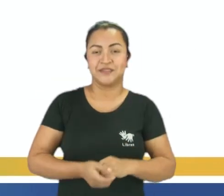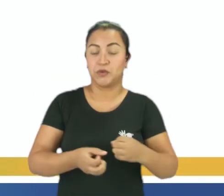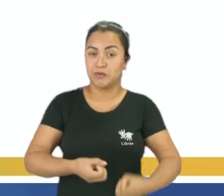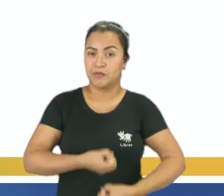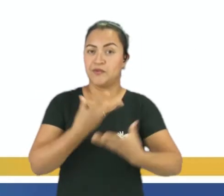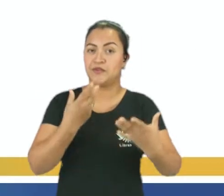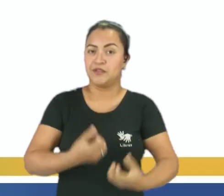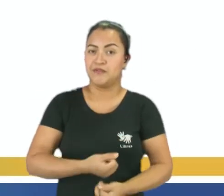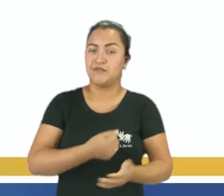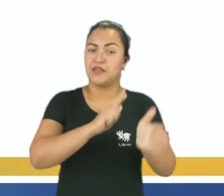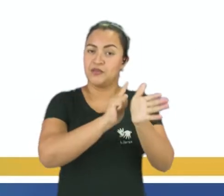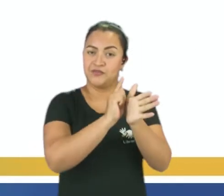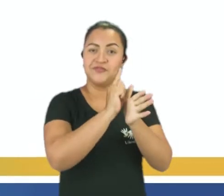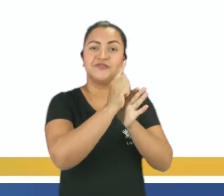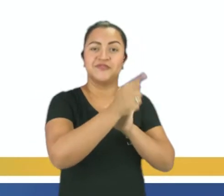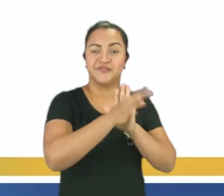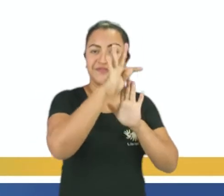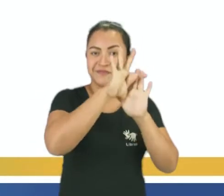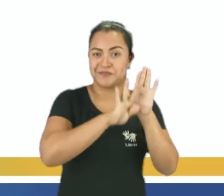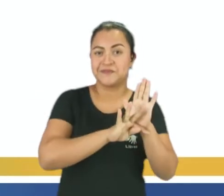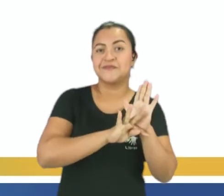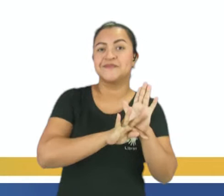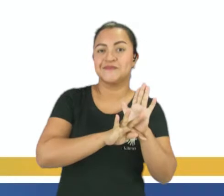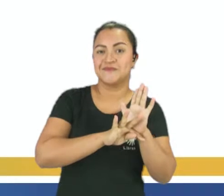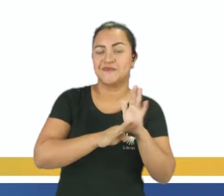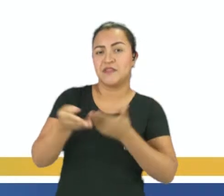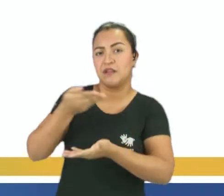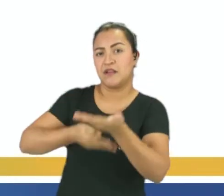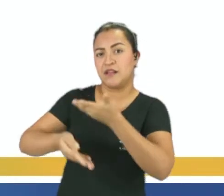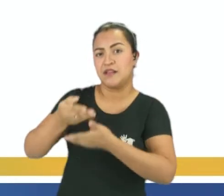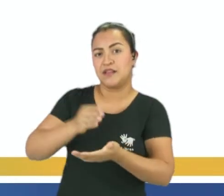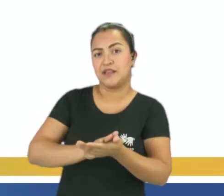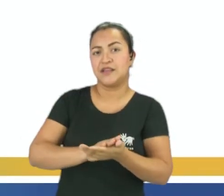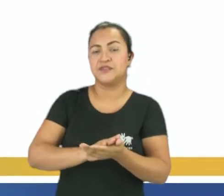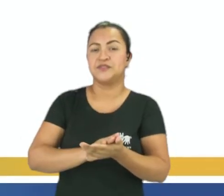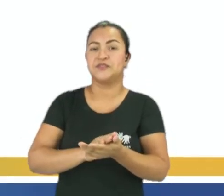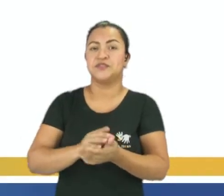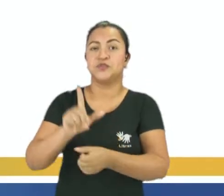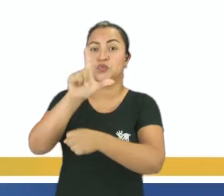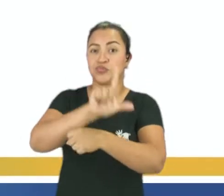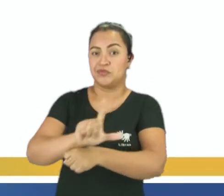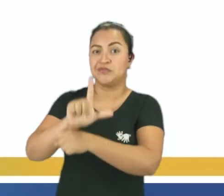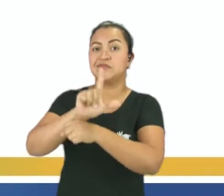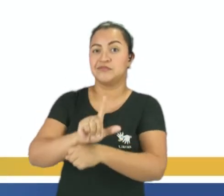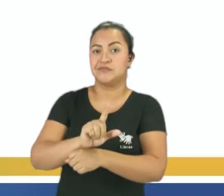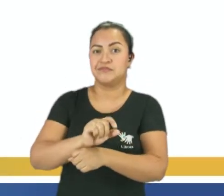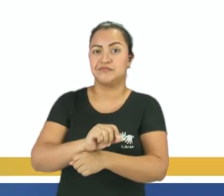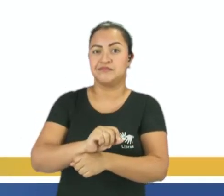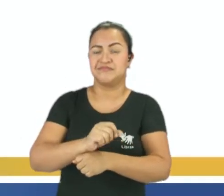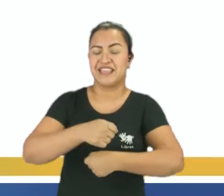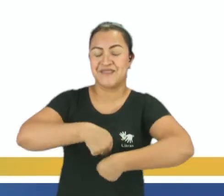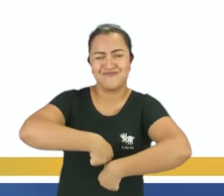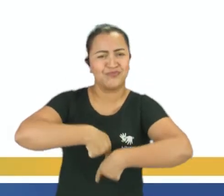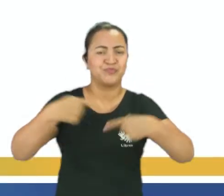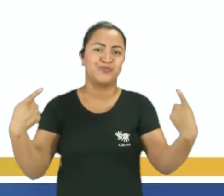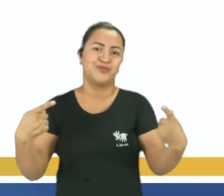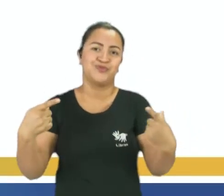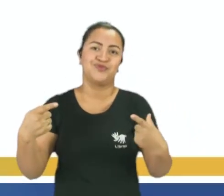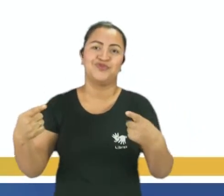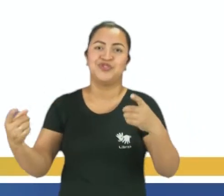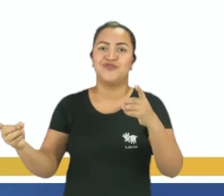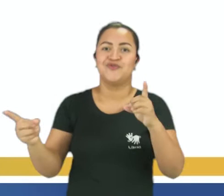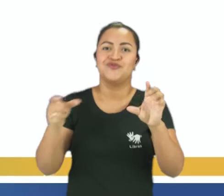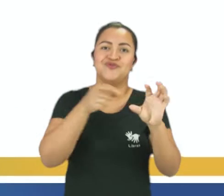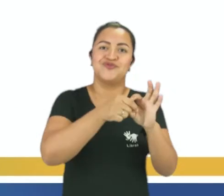O poema é um gênero textual relacionado com os gêneros literários. É impossível dissociar o poema